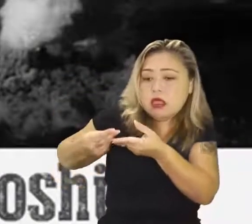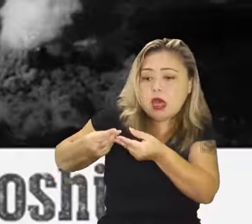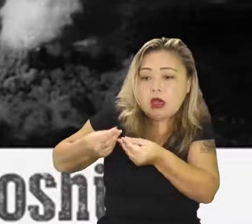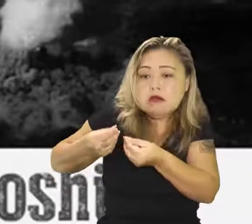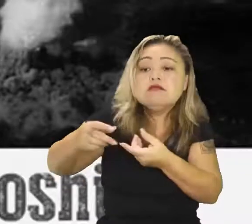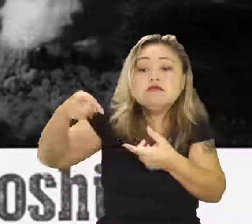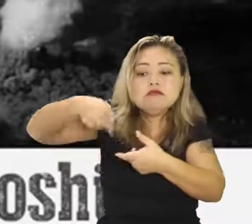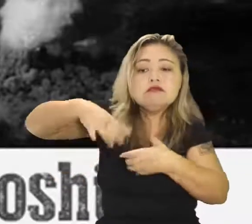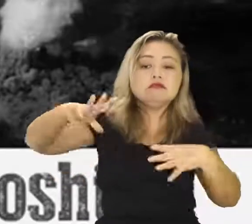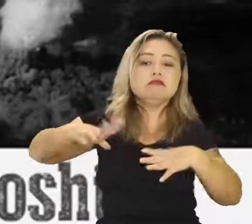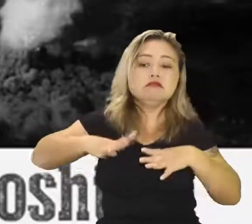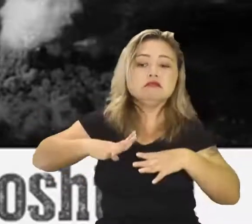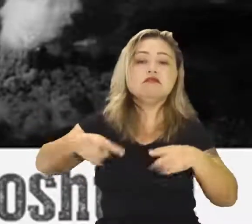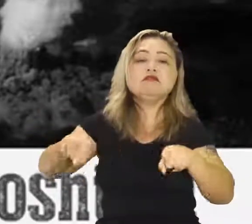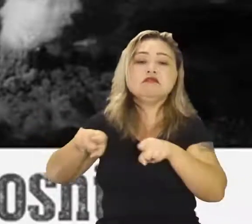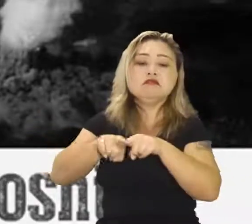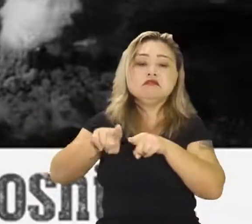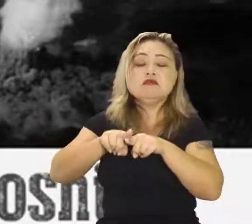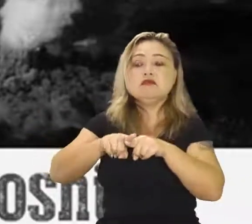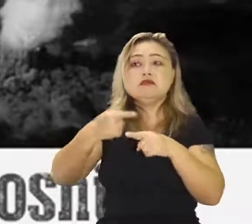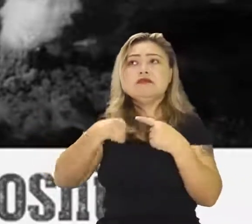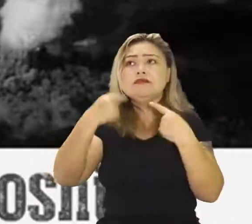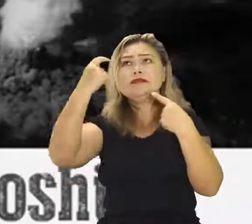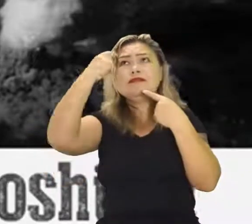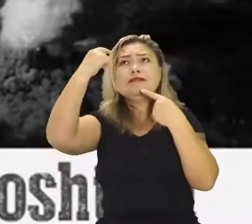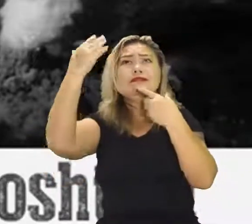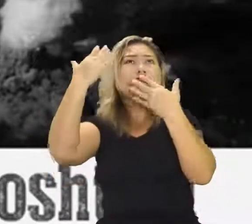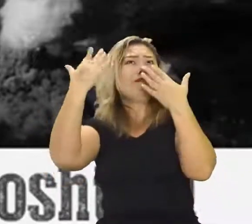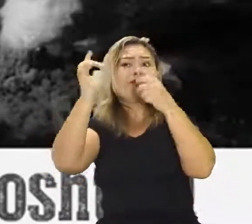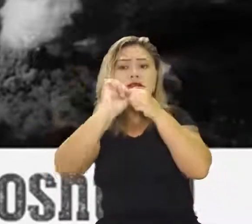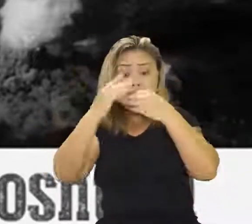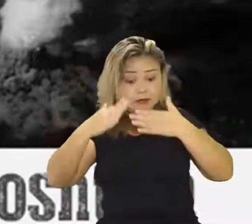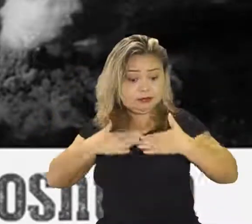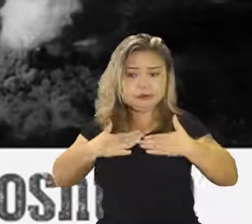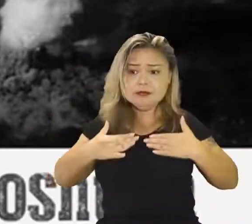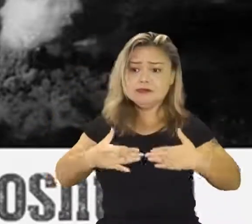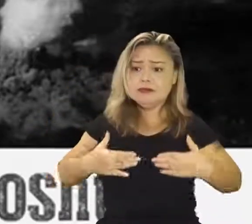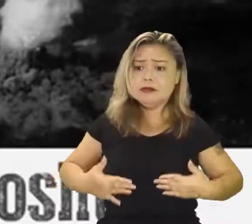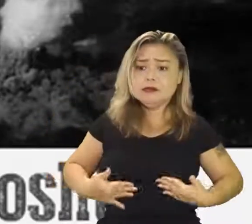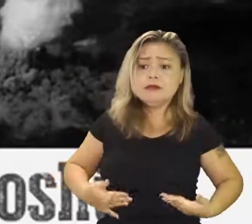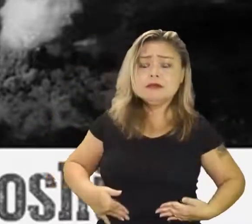população. Vestígios psicológicos, vestígios físicos,